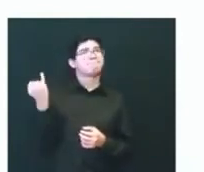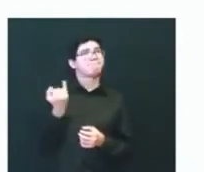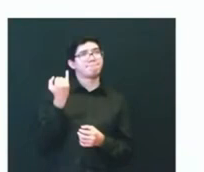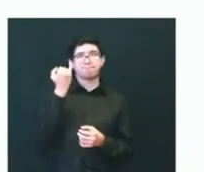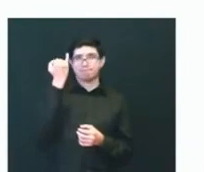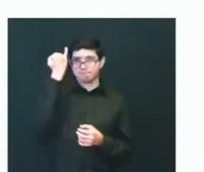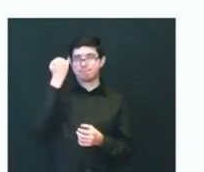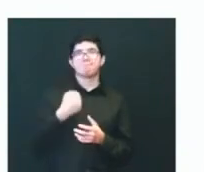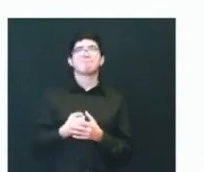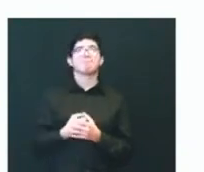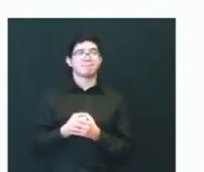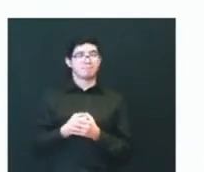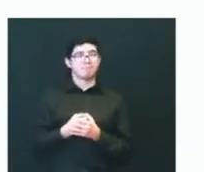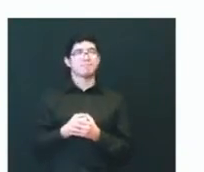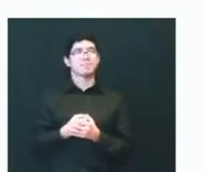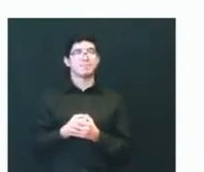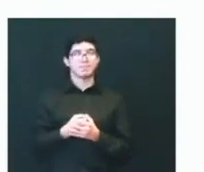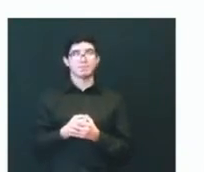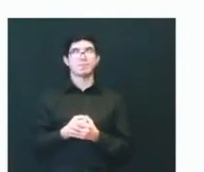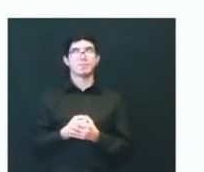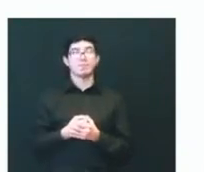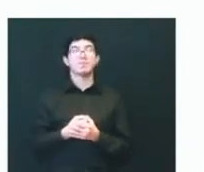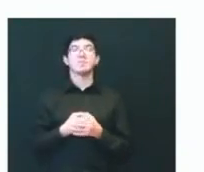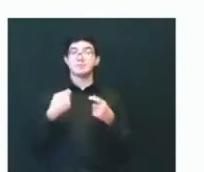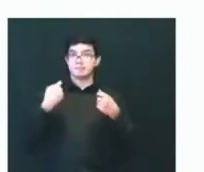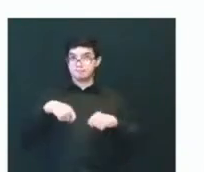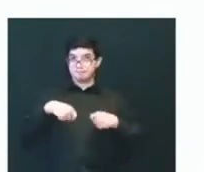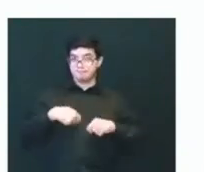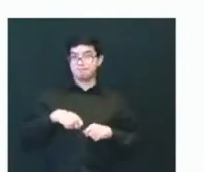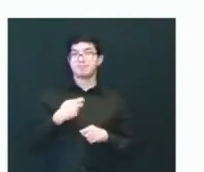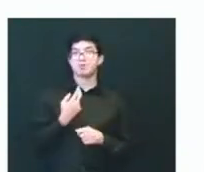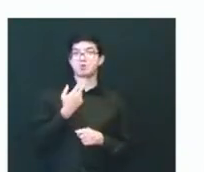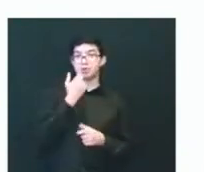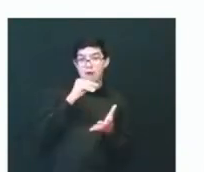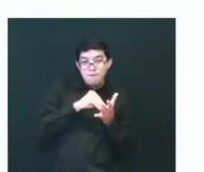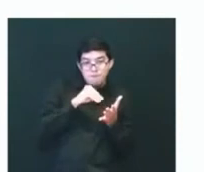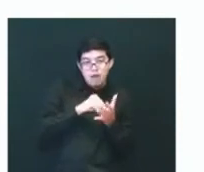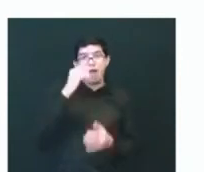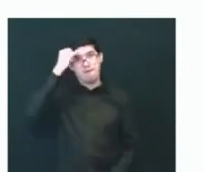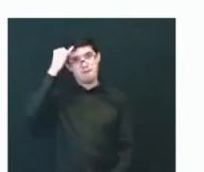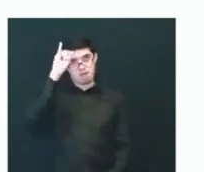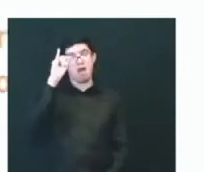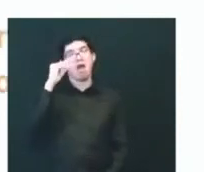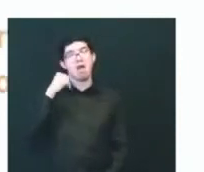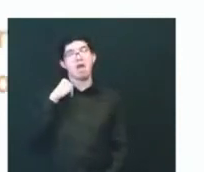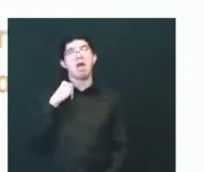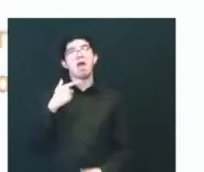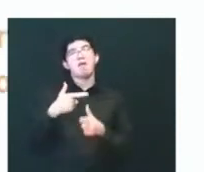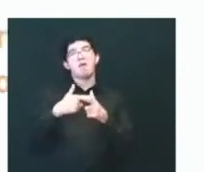importante, e ela precisa ser prevenida, em vez de remediar esse problema.